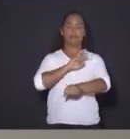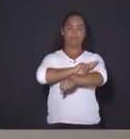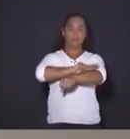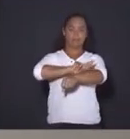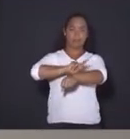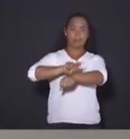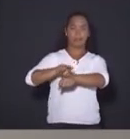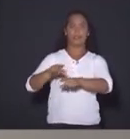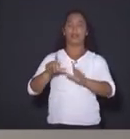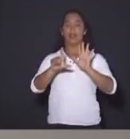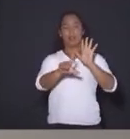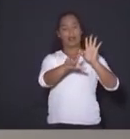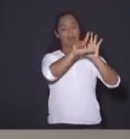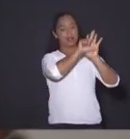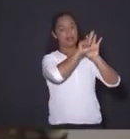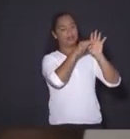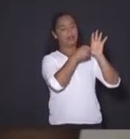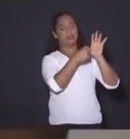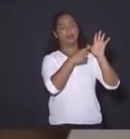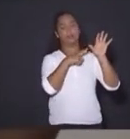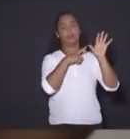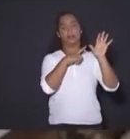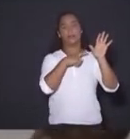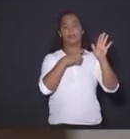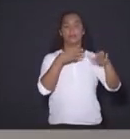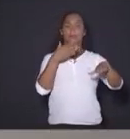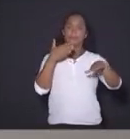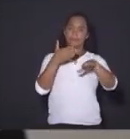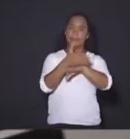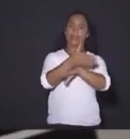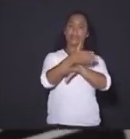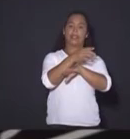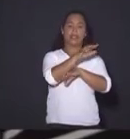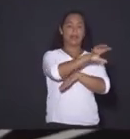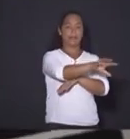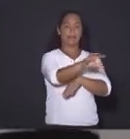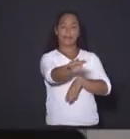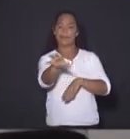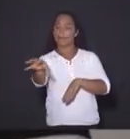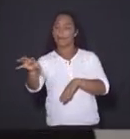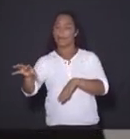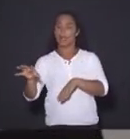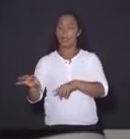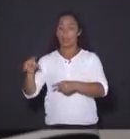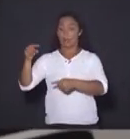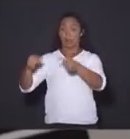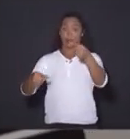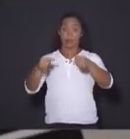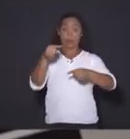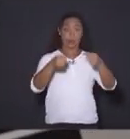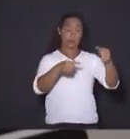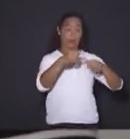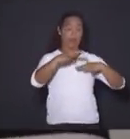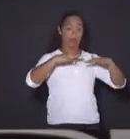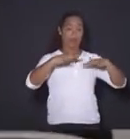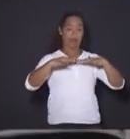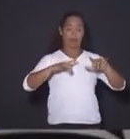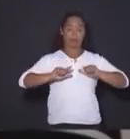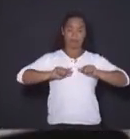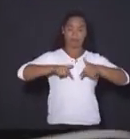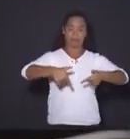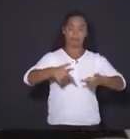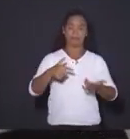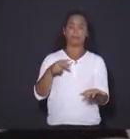legislação inicialmente através de iniciativas desses espaços a discussão sobre ações afirmativas quem